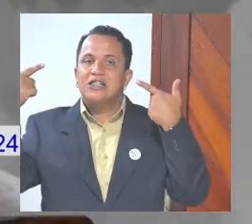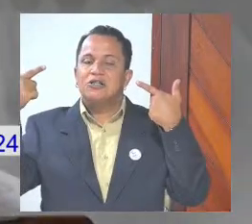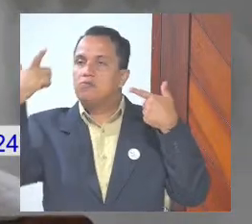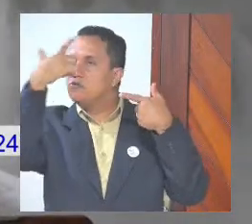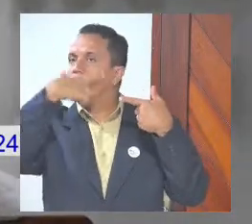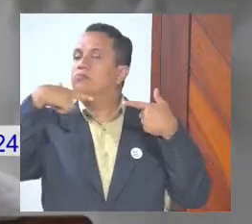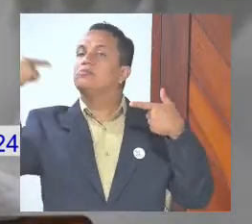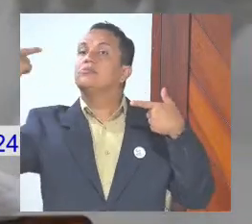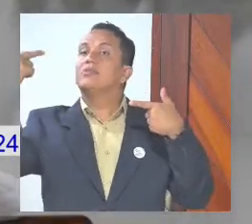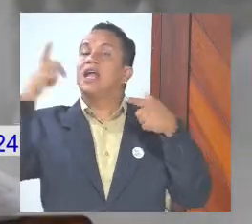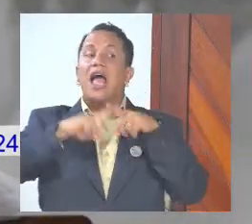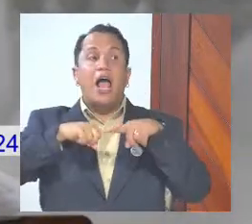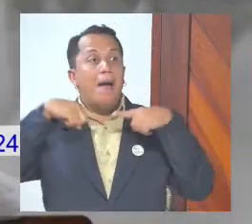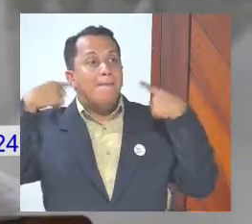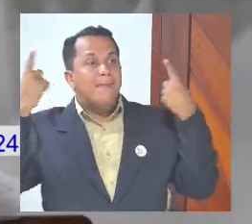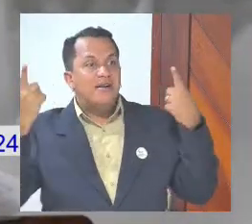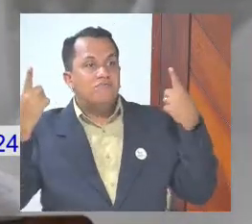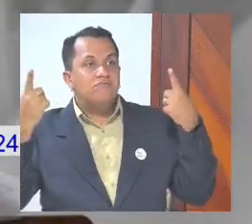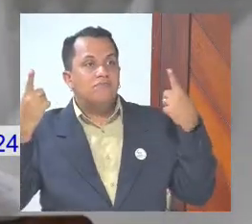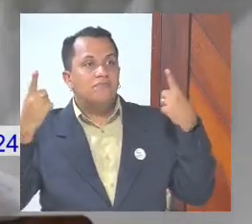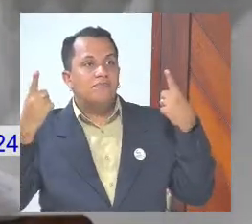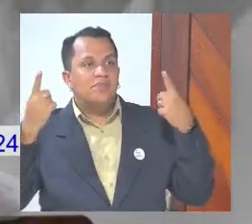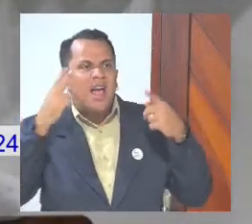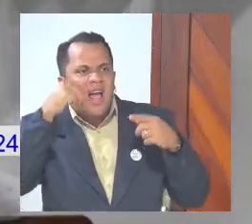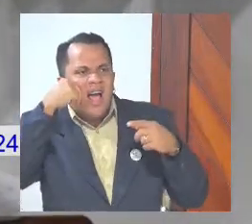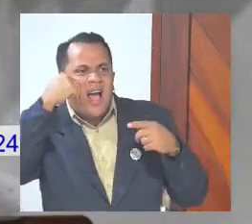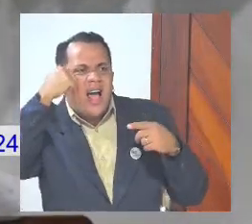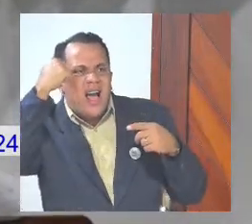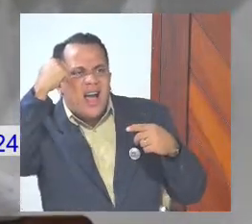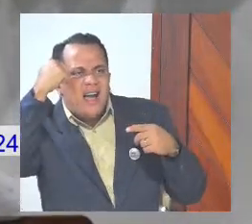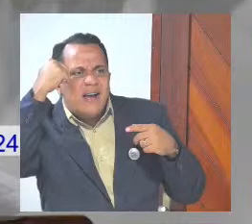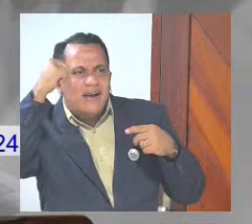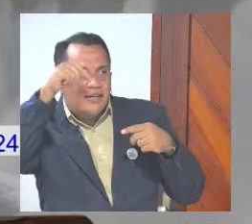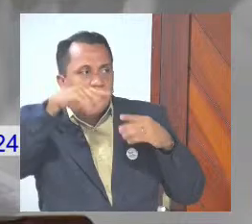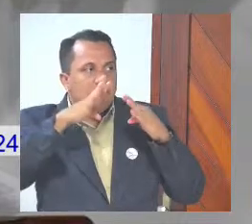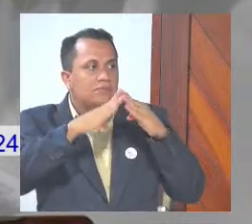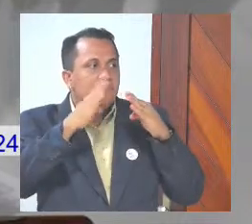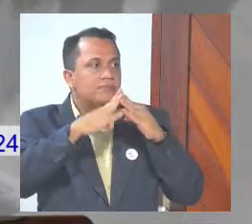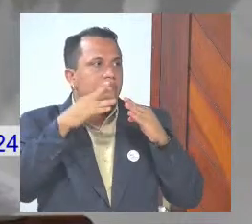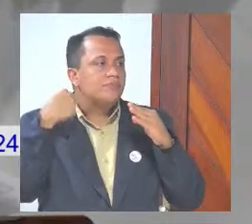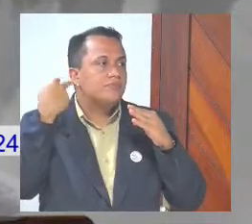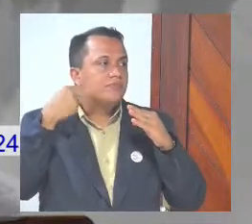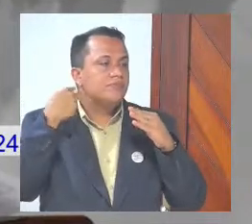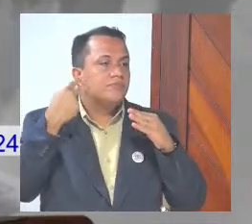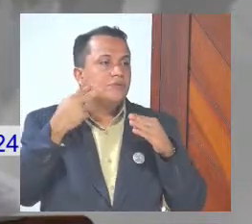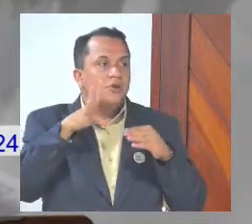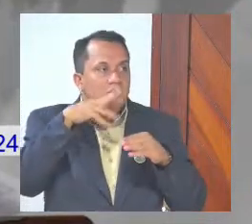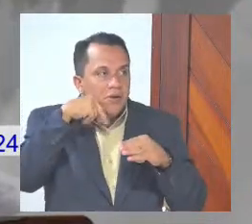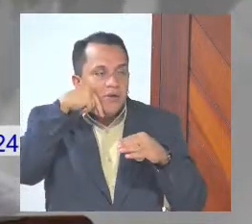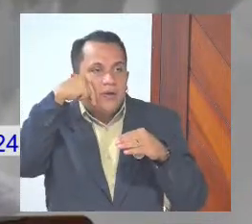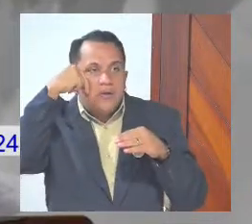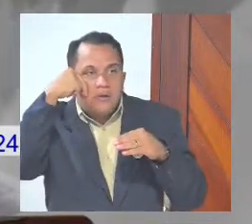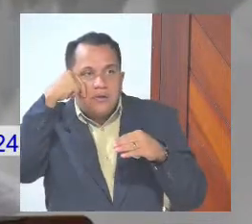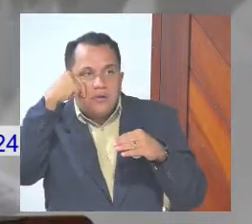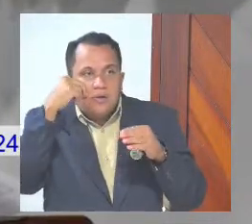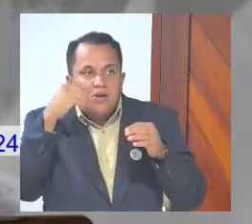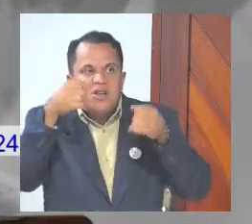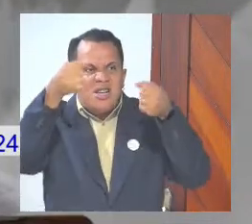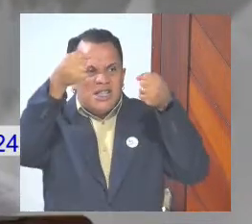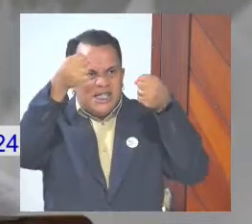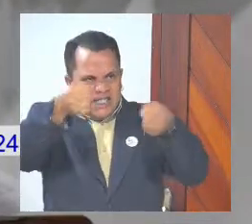rosto. Mas a vergonha dessa casa legislativa, a vergonha desse